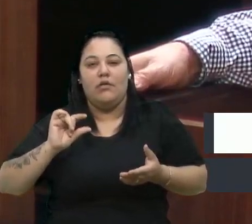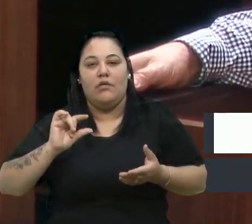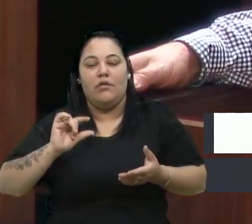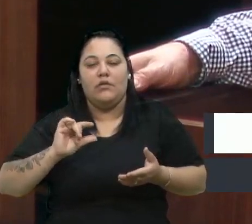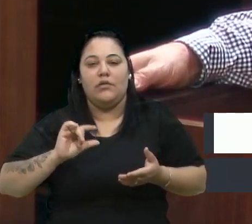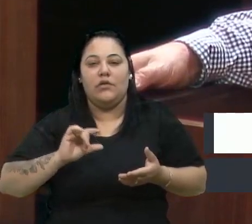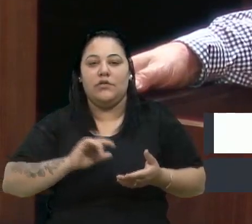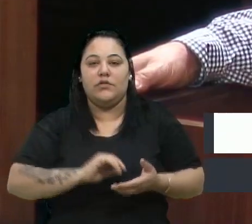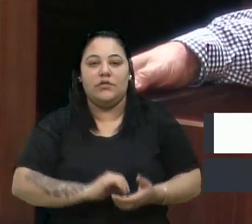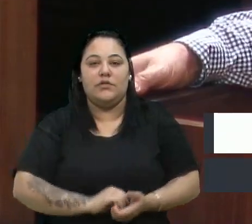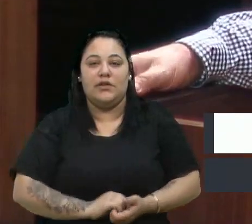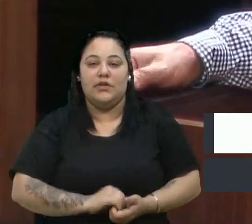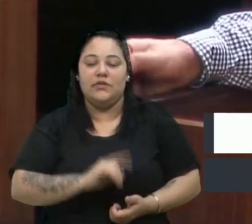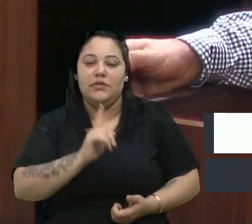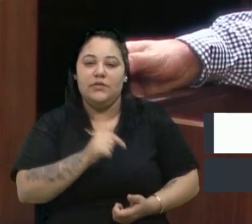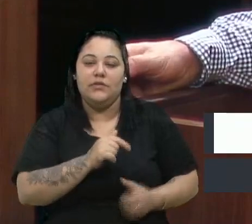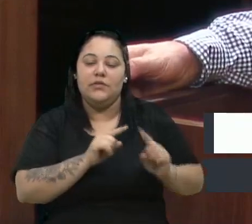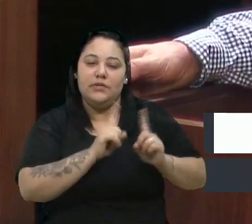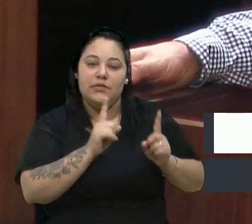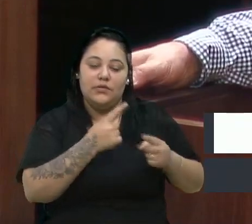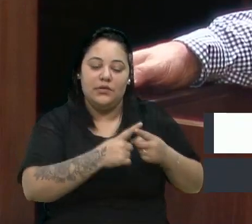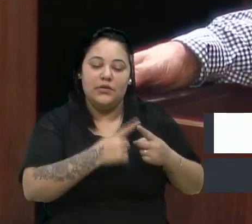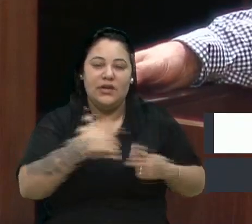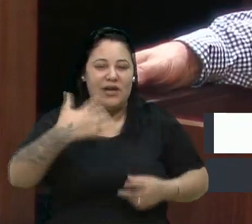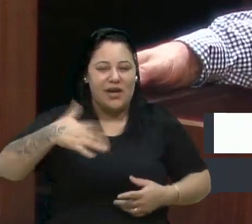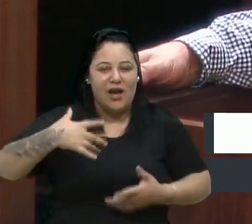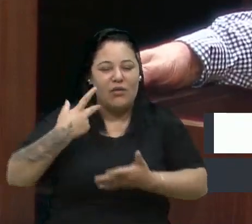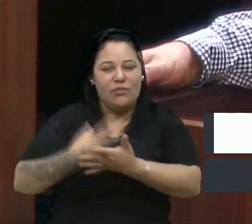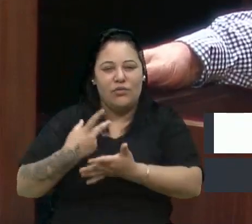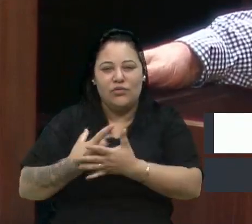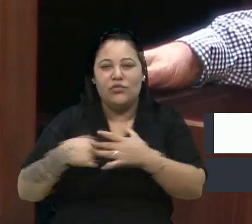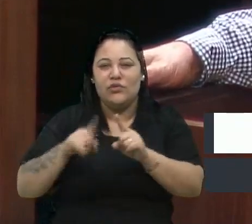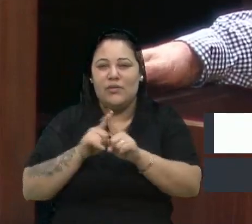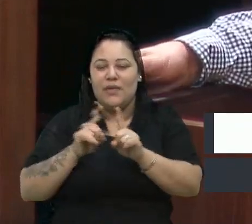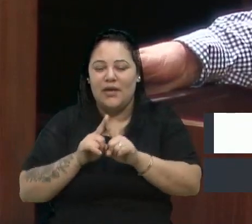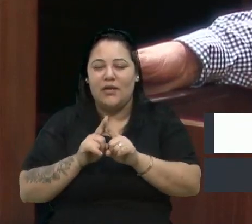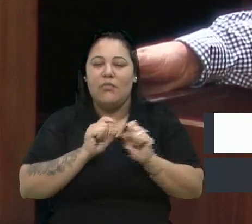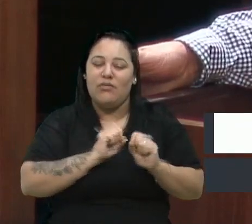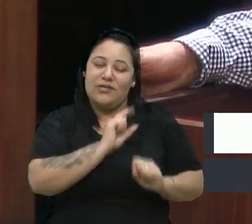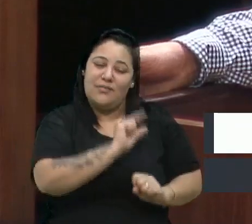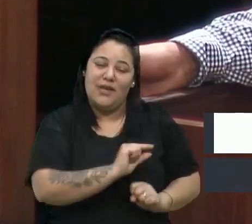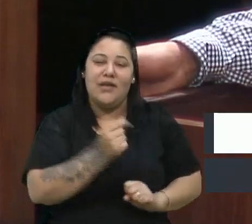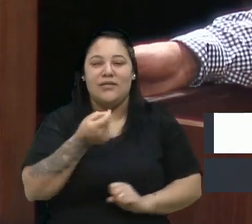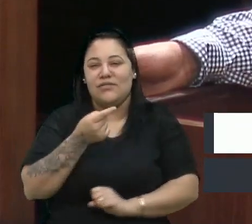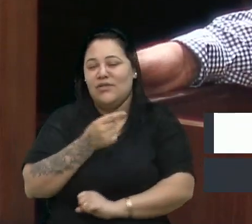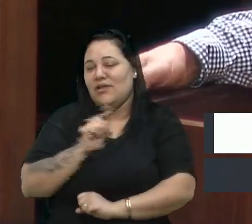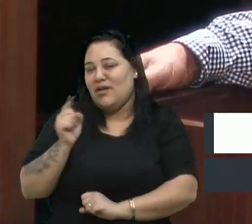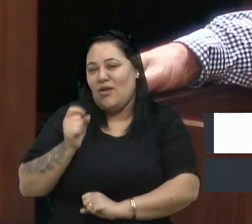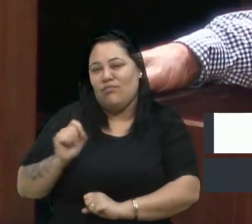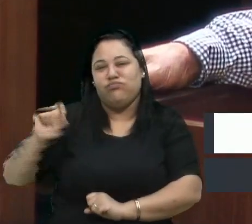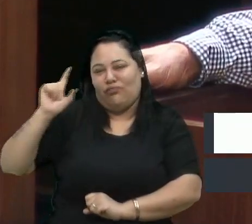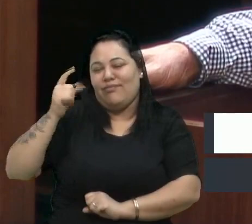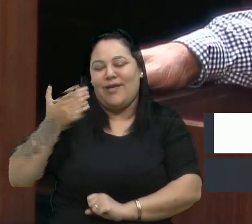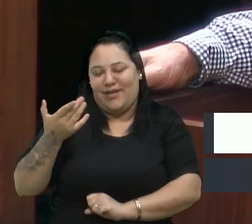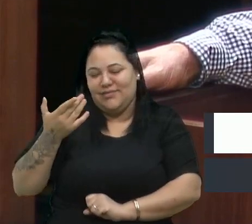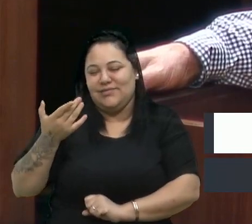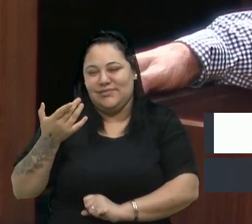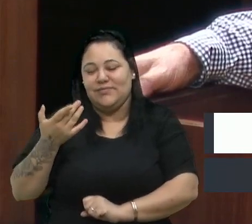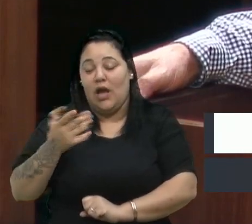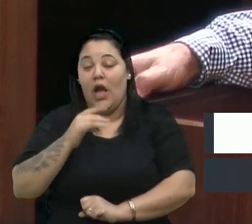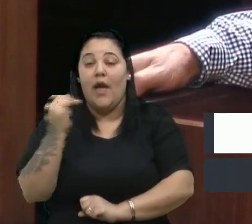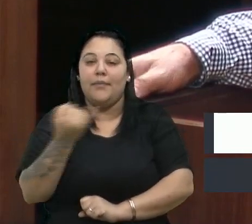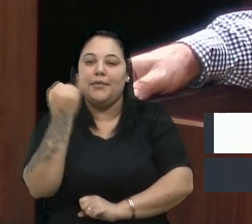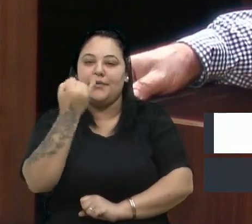defensivo, custo, mais aplicações, isso pode ser um menos e não um mais, mas é importante que o poder público